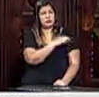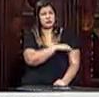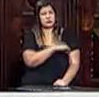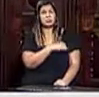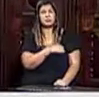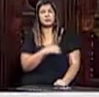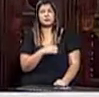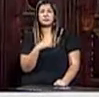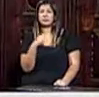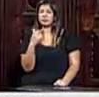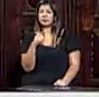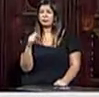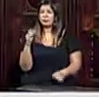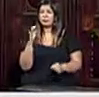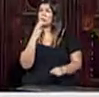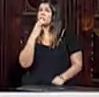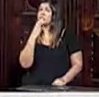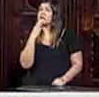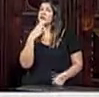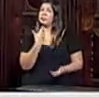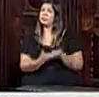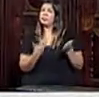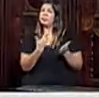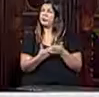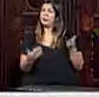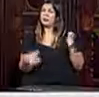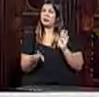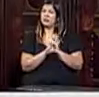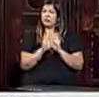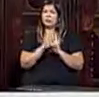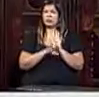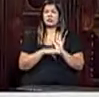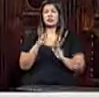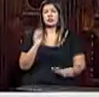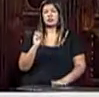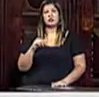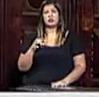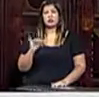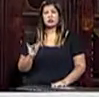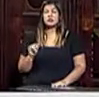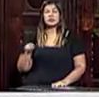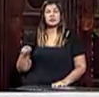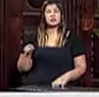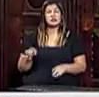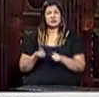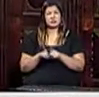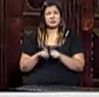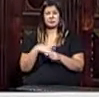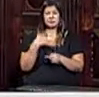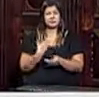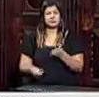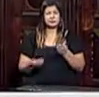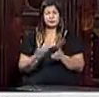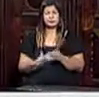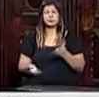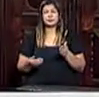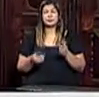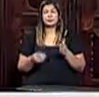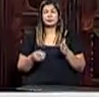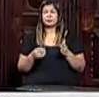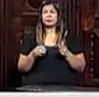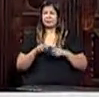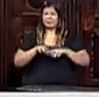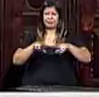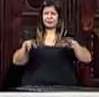bastasse não reconhecer nossas perdas com a Lei Candir, não reconhecer nossas perdas com as portarias